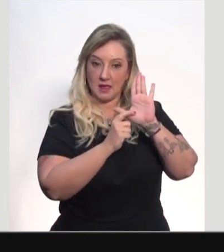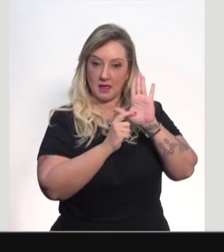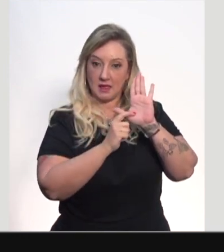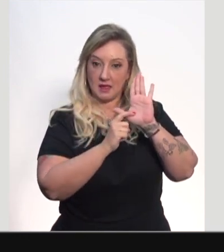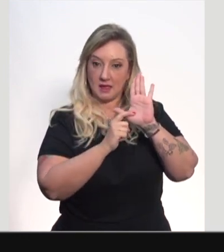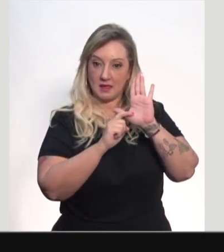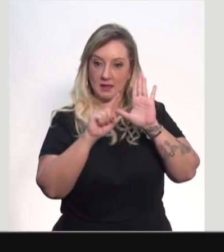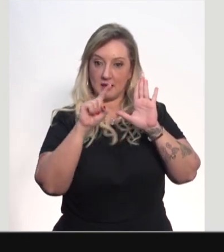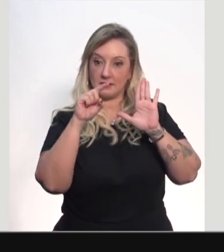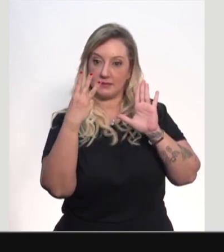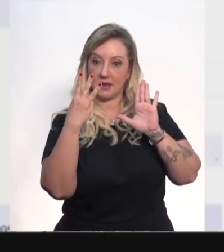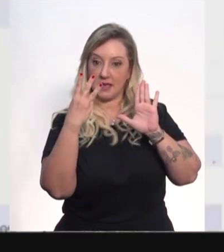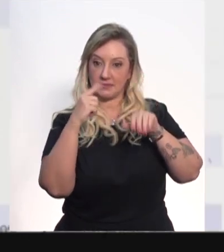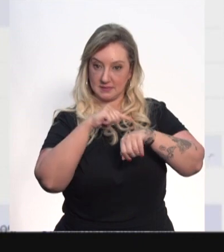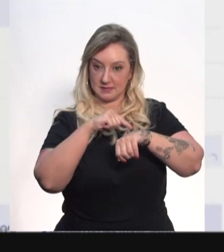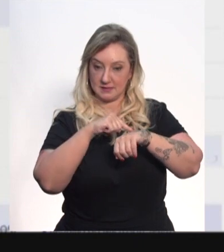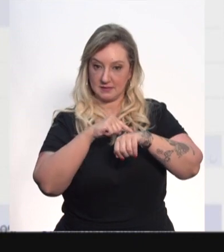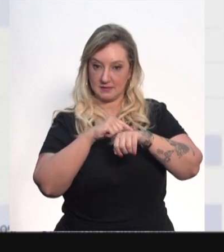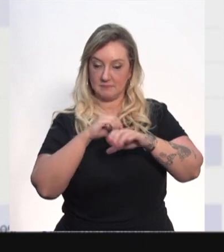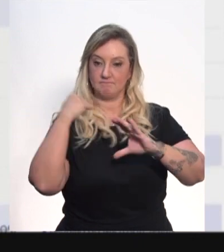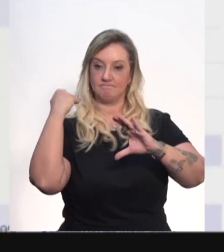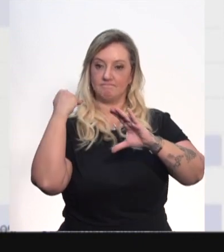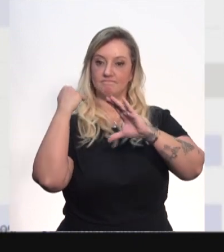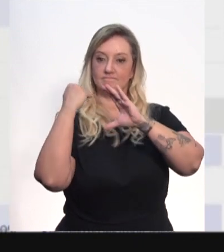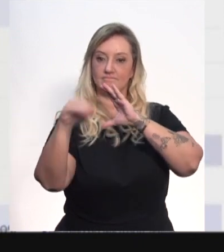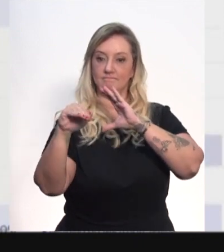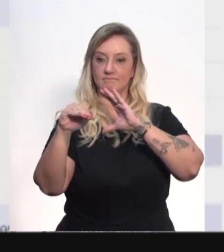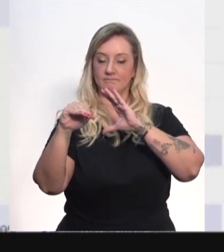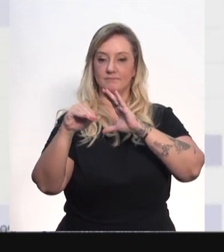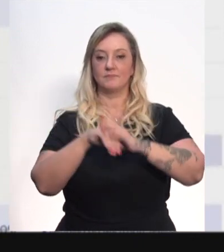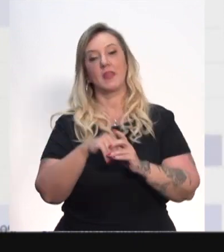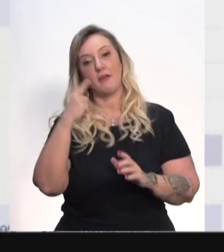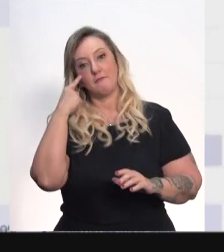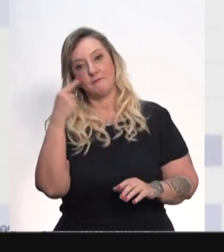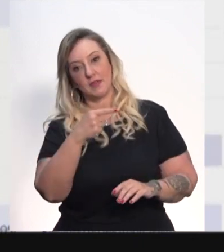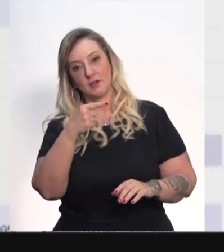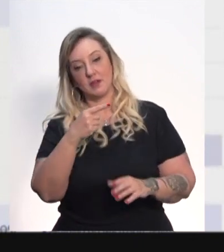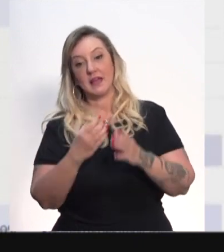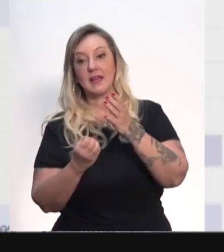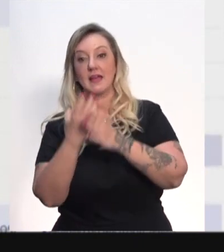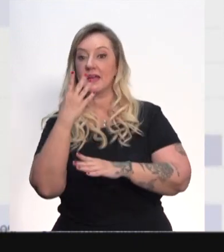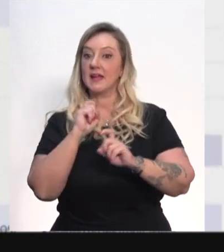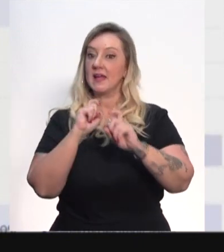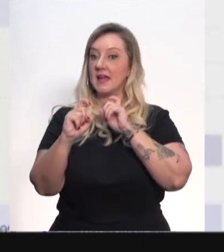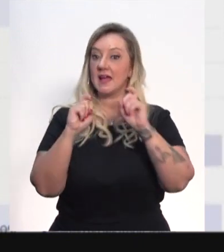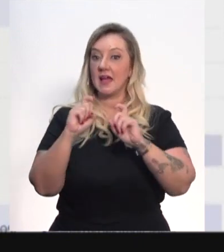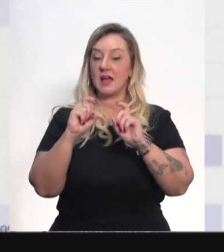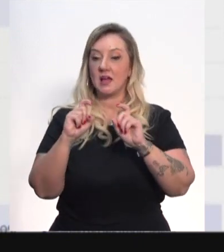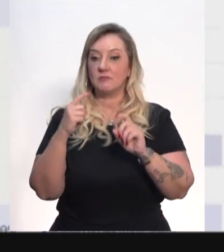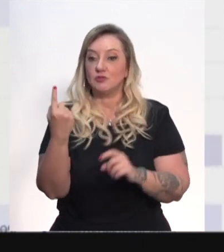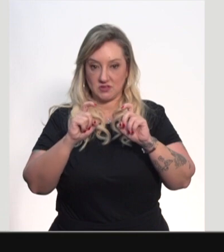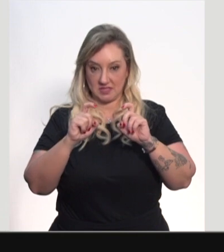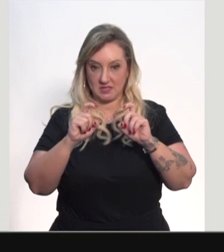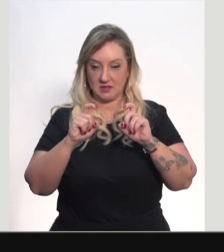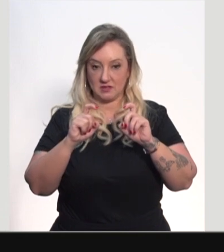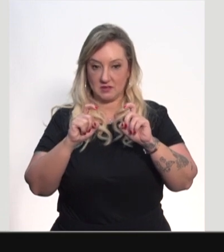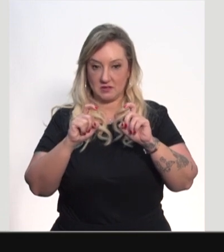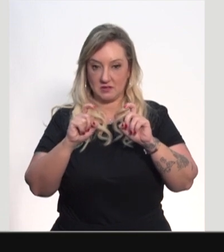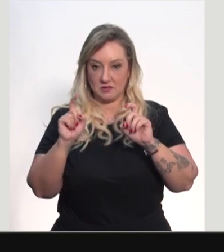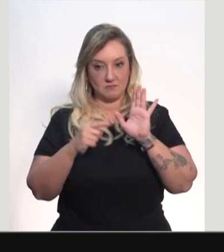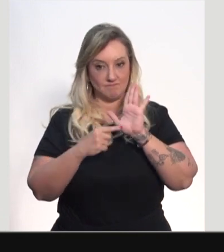CITEM, ele selecionou alguns vídeos que nós vamos passar aqui para vocês. São pílulas, são vídeos curtos, mas eles